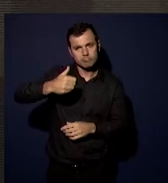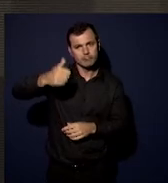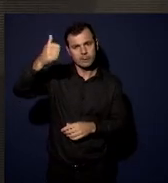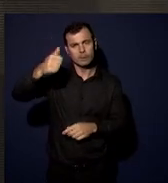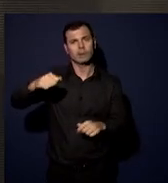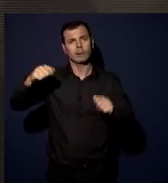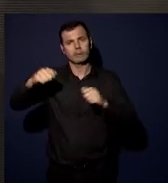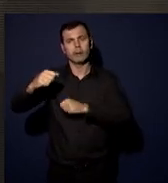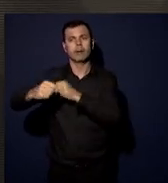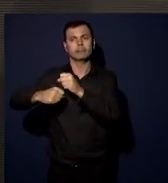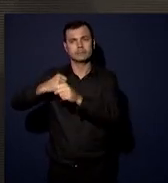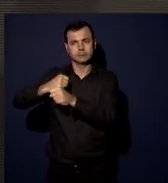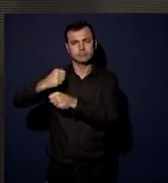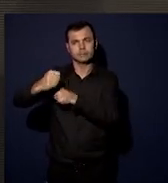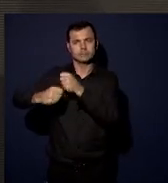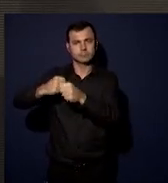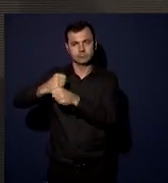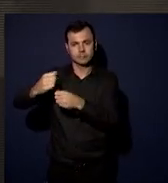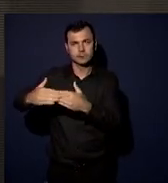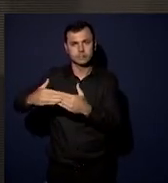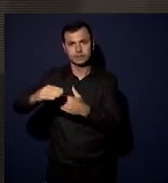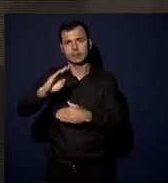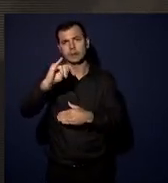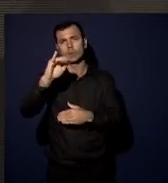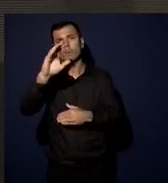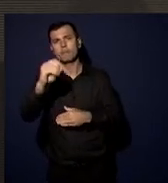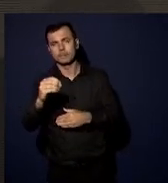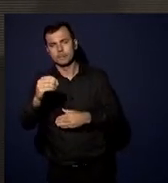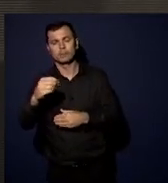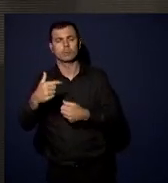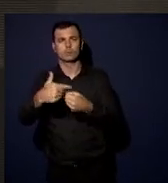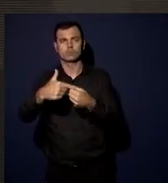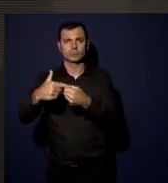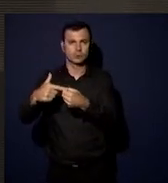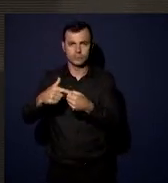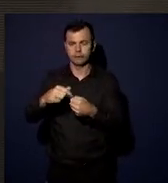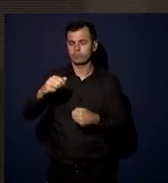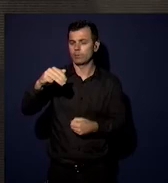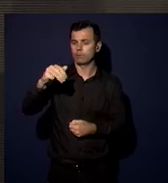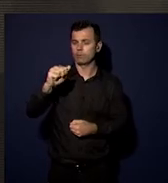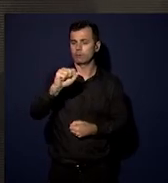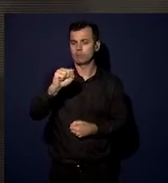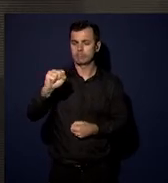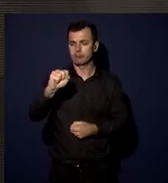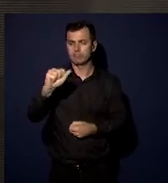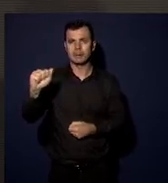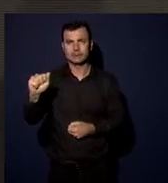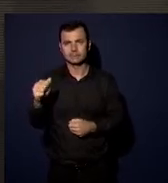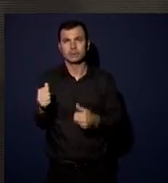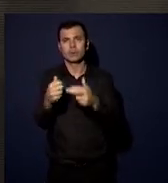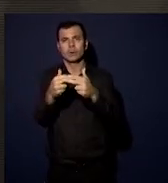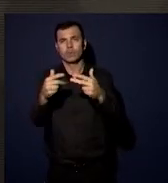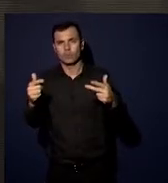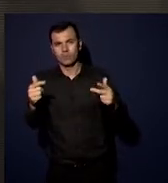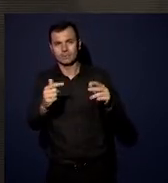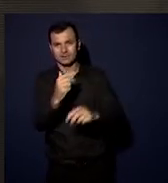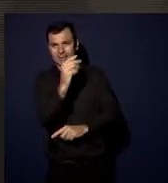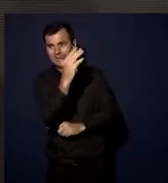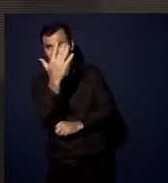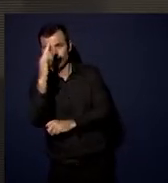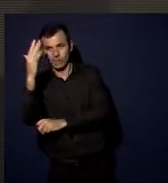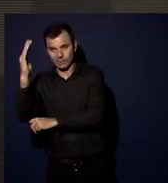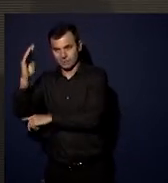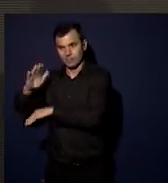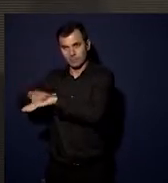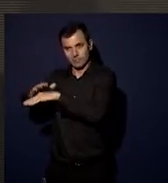de energia através de biocombustível biomassa ou coisas criadas pela pela natureza no final da história